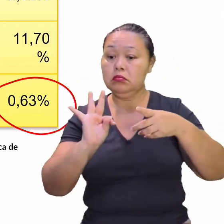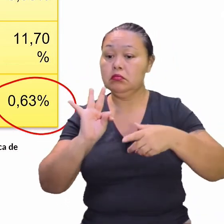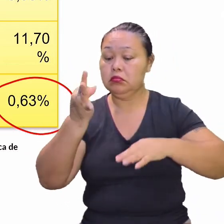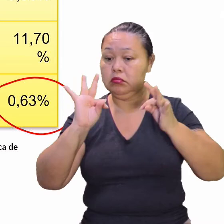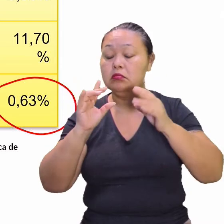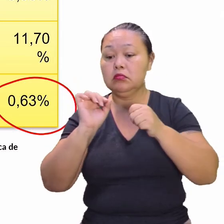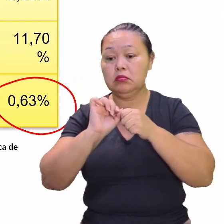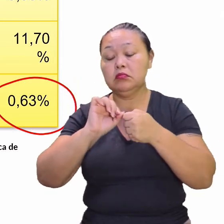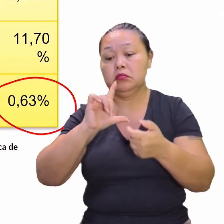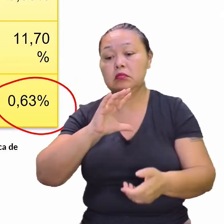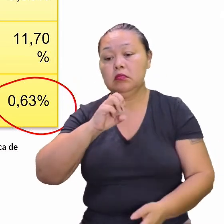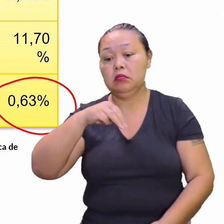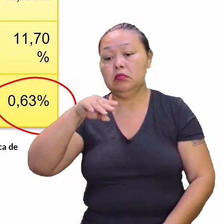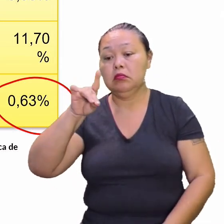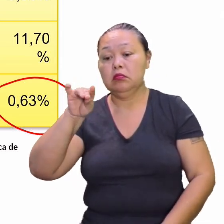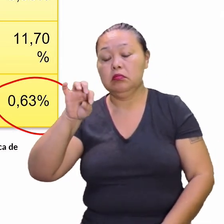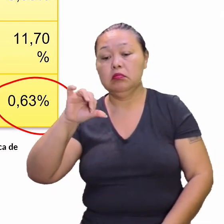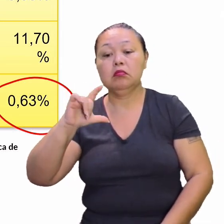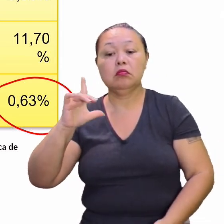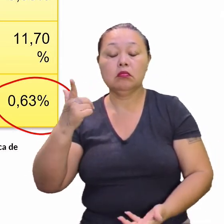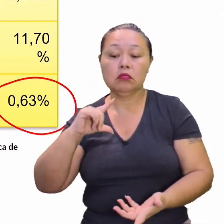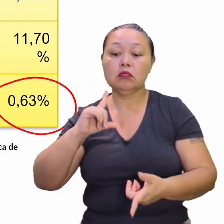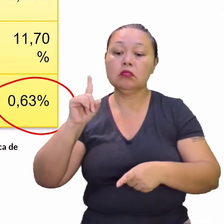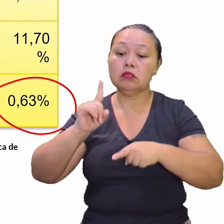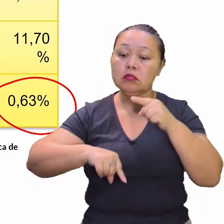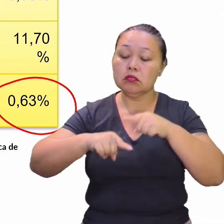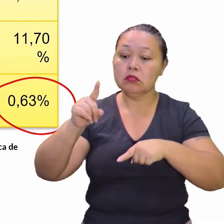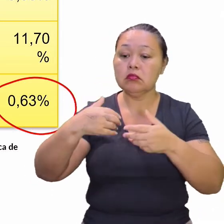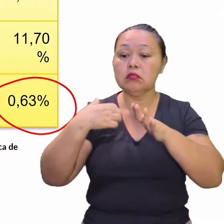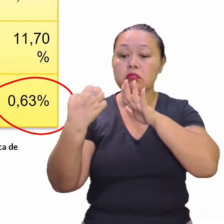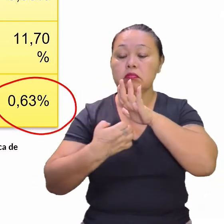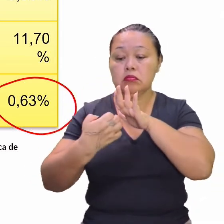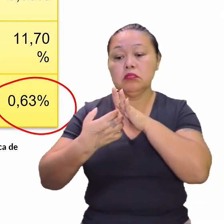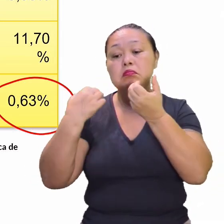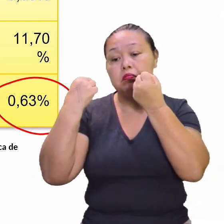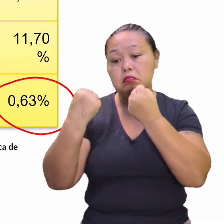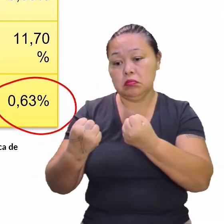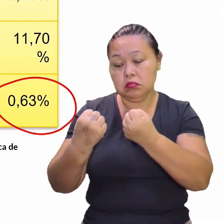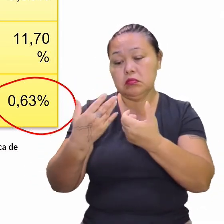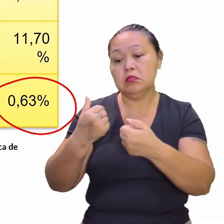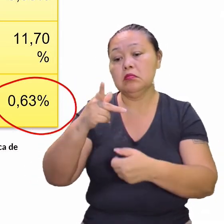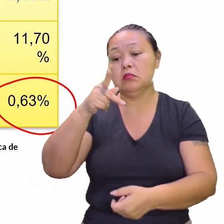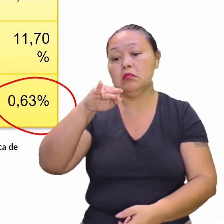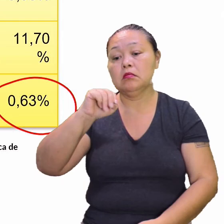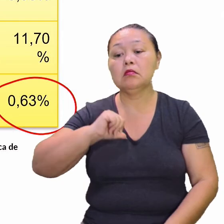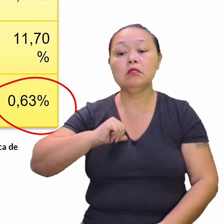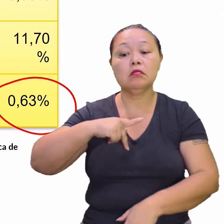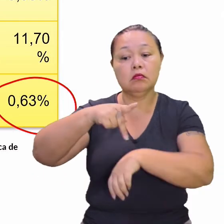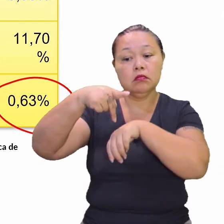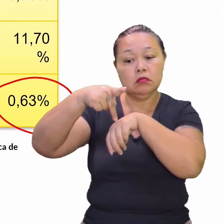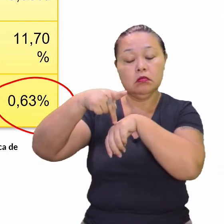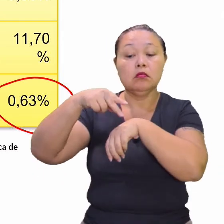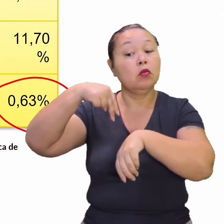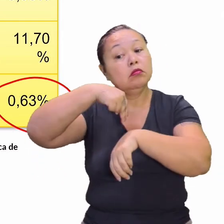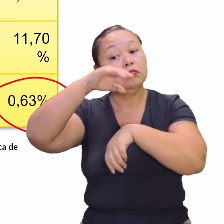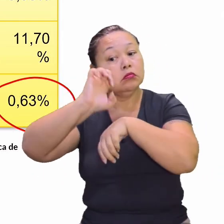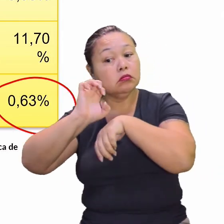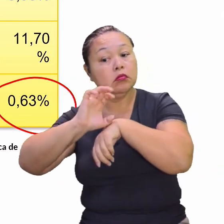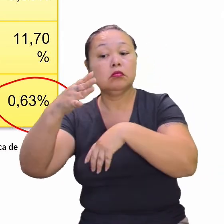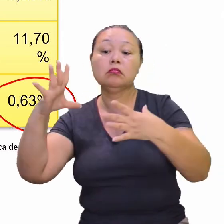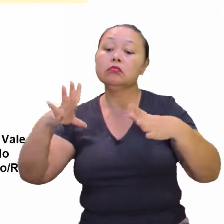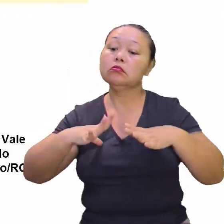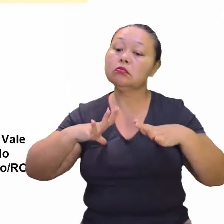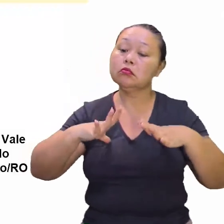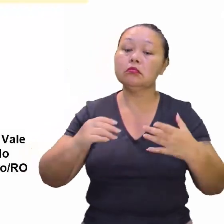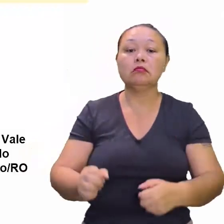Vendemos muito commodities. E produtos tecnológicos, produtos industriais que têm maior peso para o PIB de um país, ou de um estado, de uma